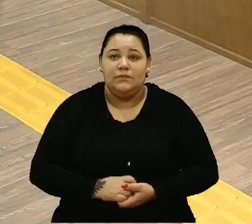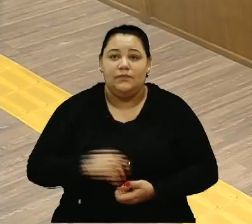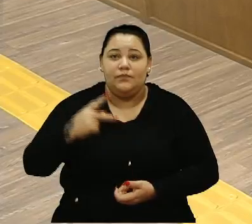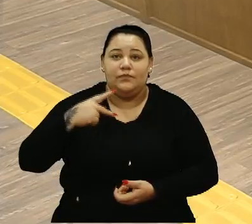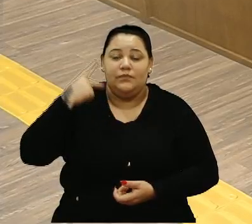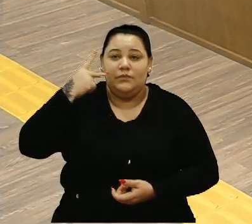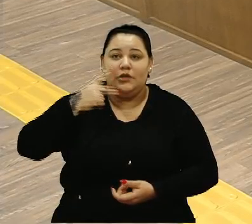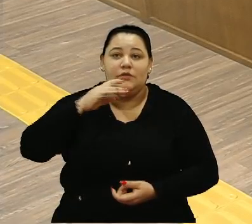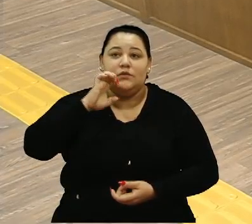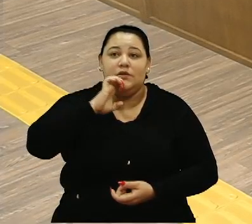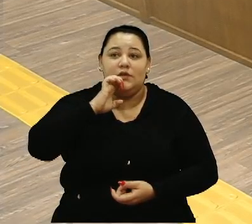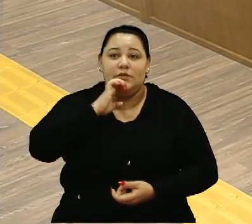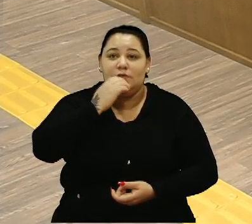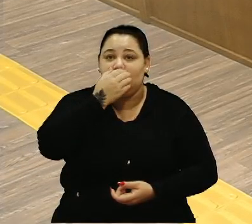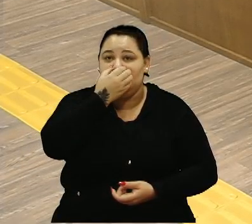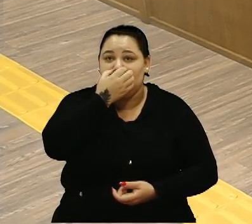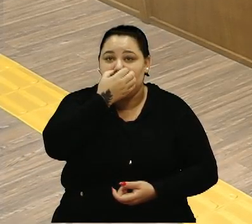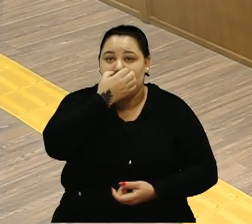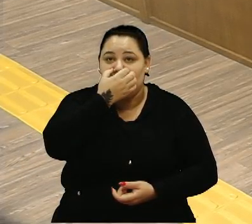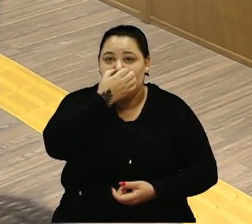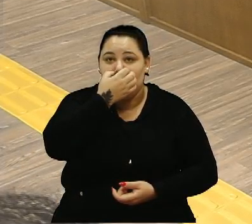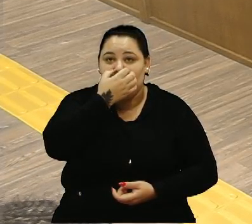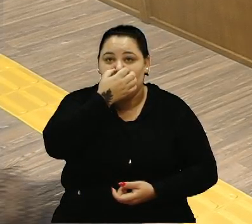Gabriela Balardim, da tribuna.